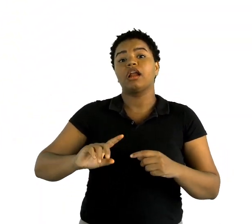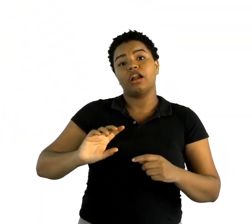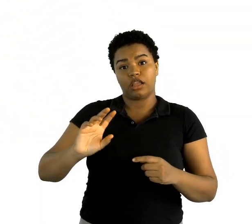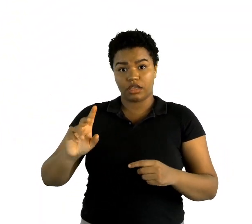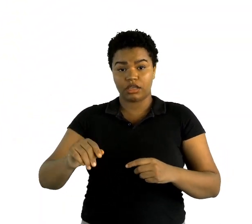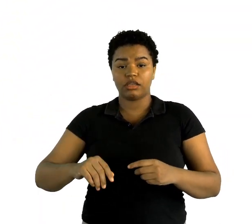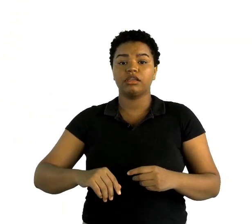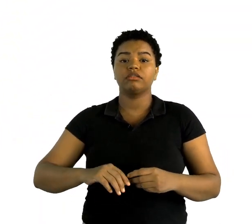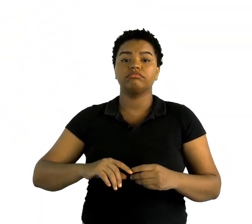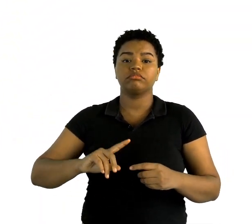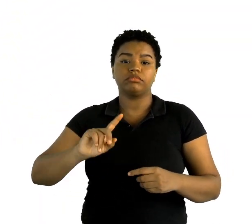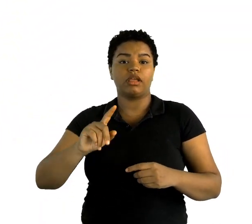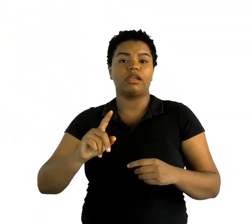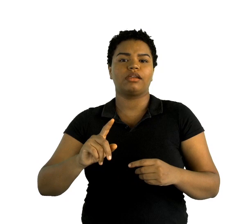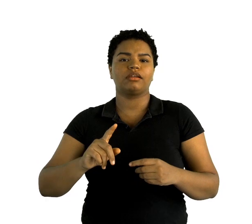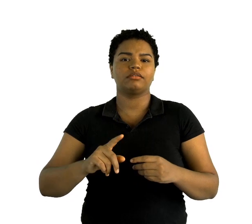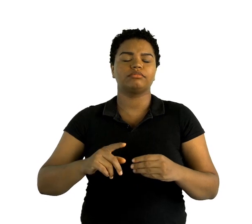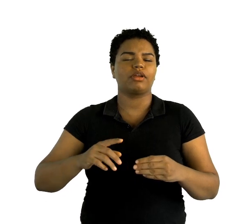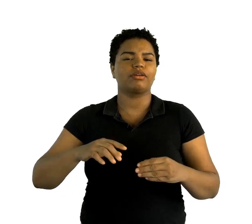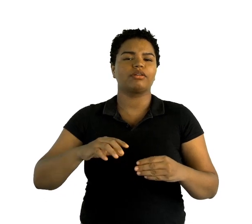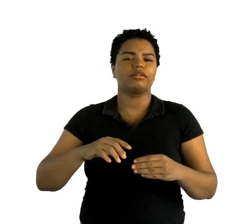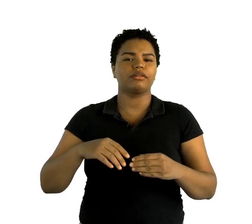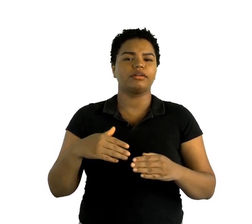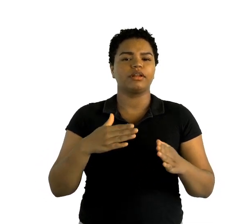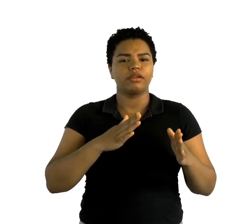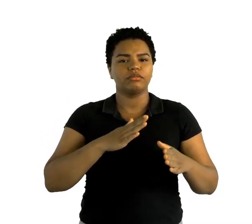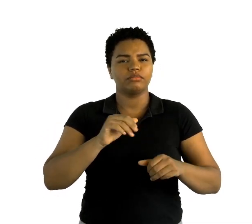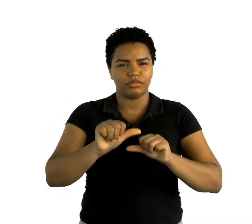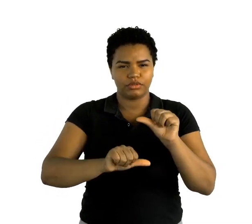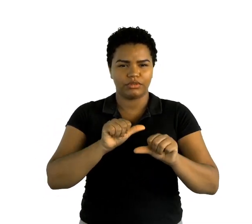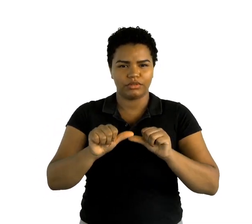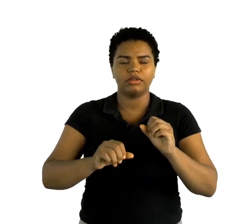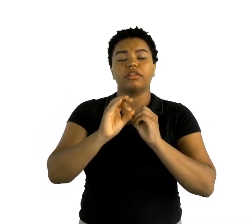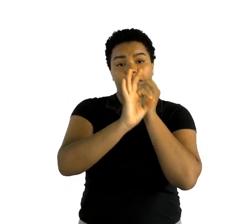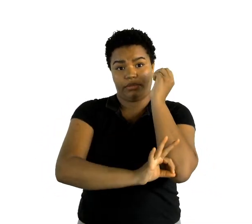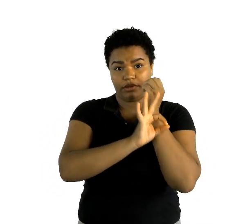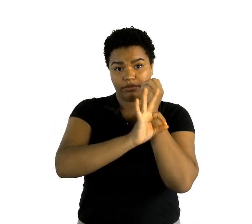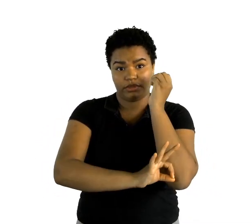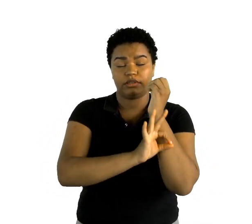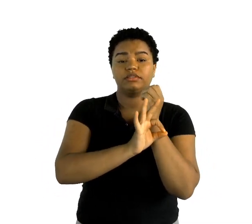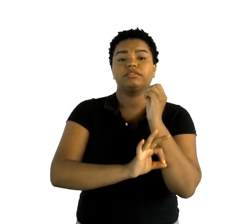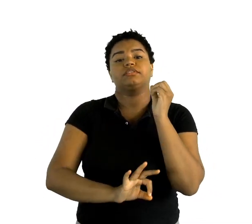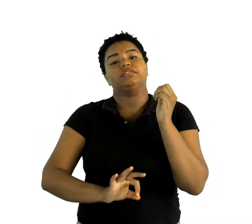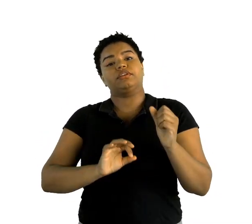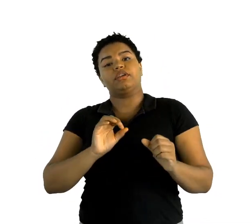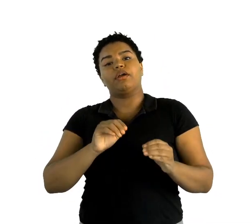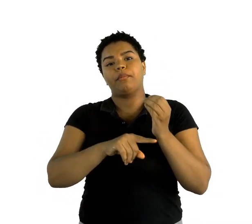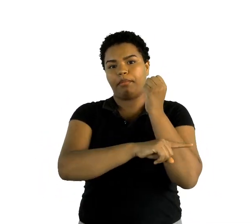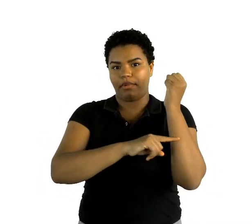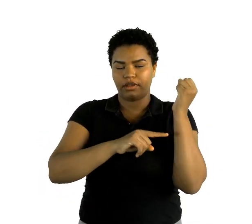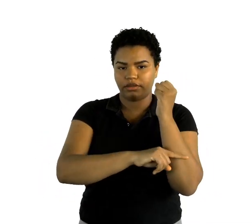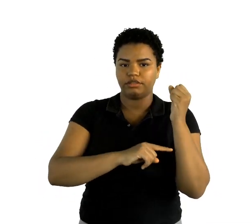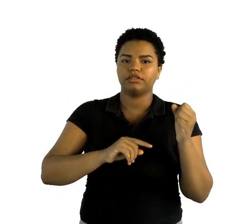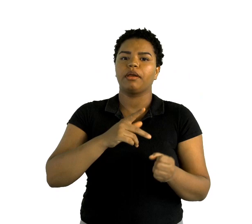conceitinhos básicos: temperatura média, precipitação média